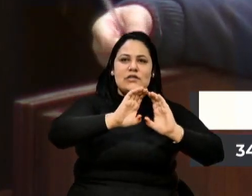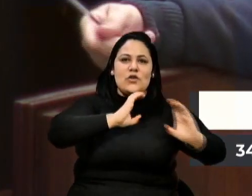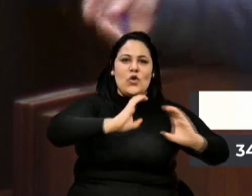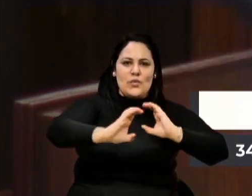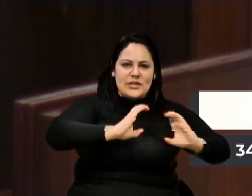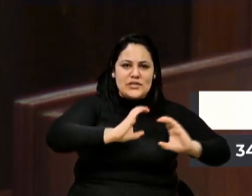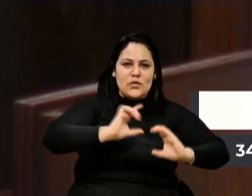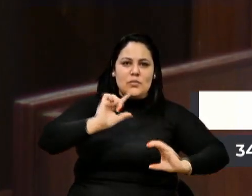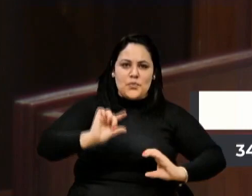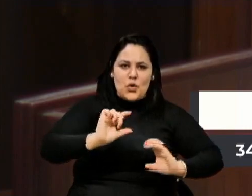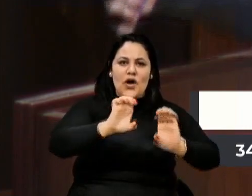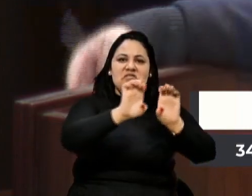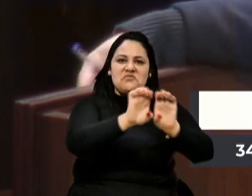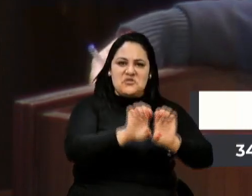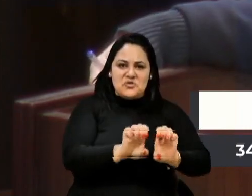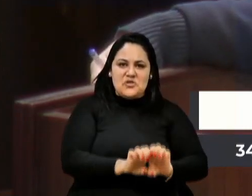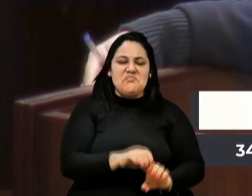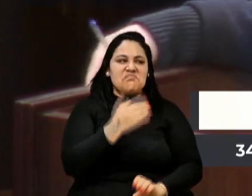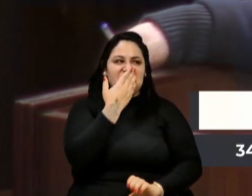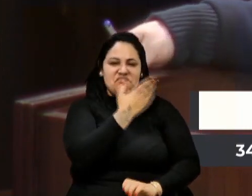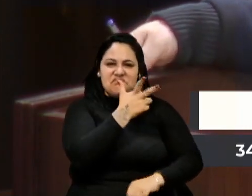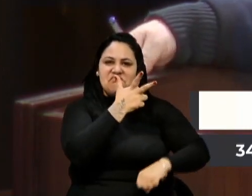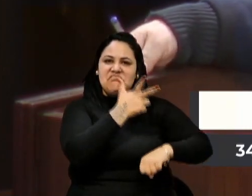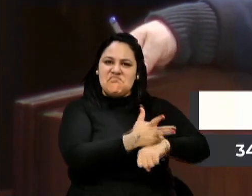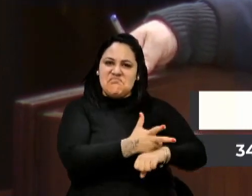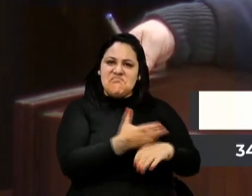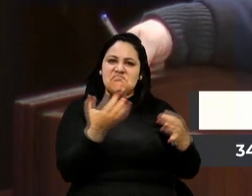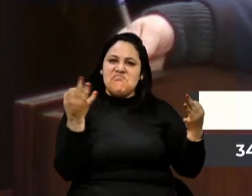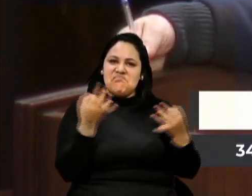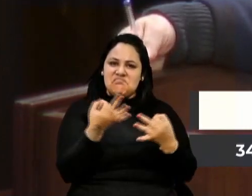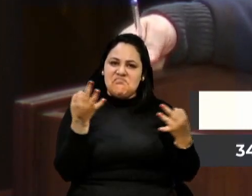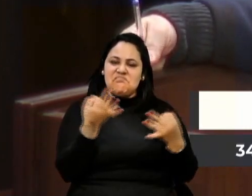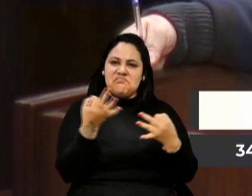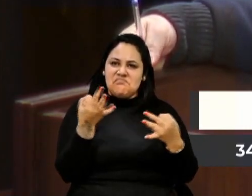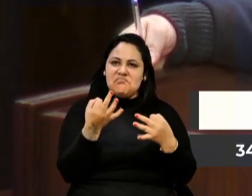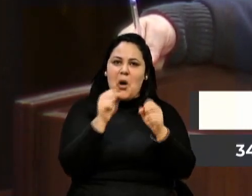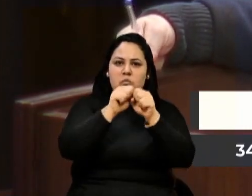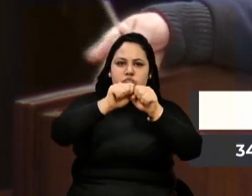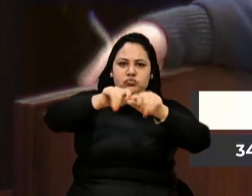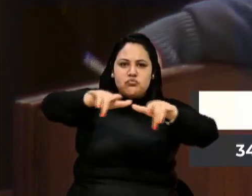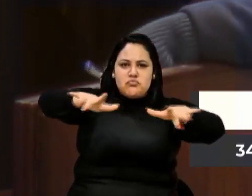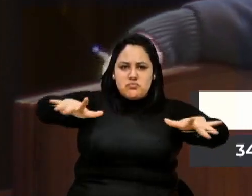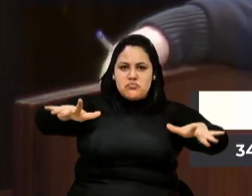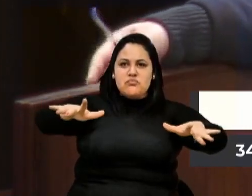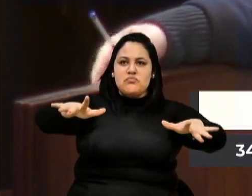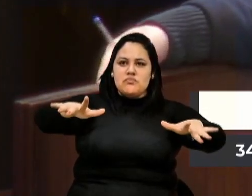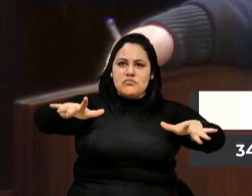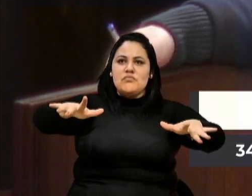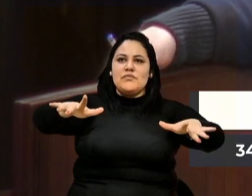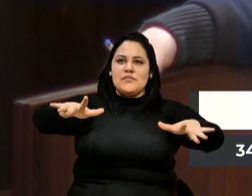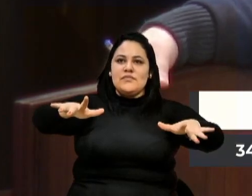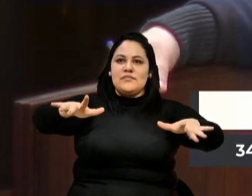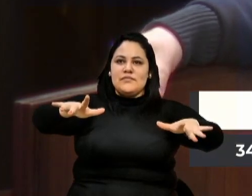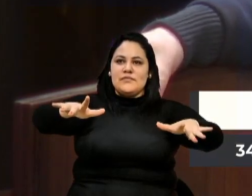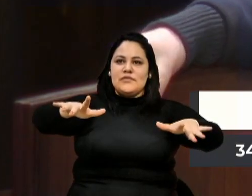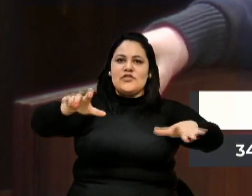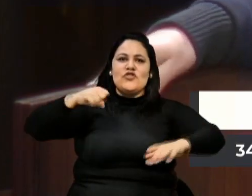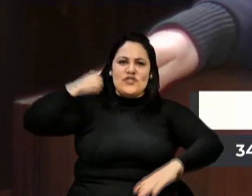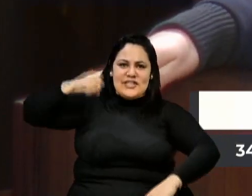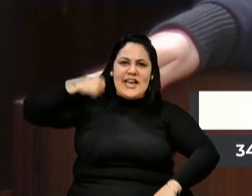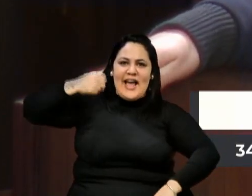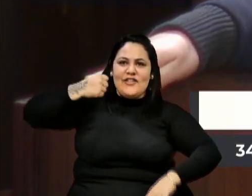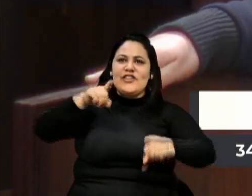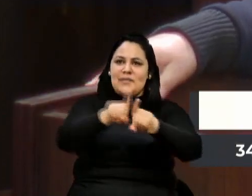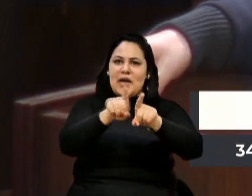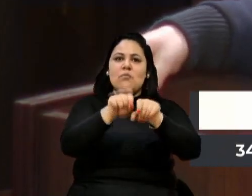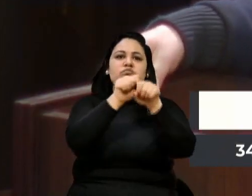estrutura fizeram um documentário bacana, que está sendo transmitido, vai ser provavelmente no Senado, na TV Senado,